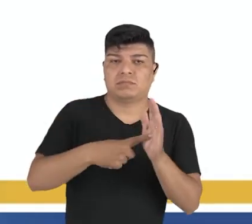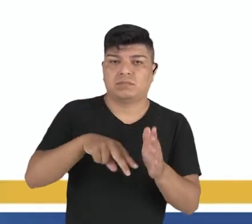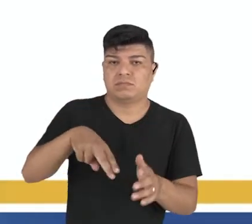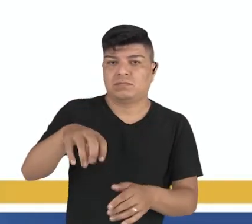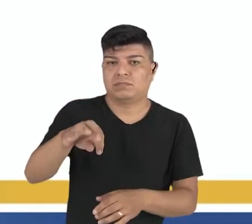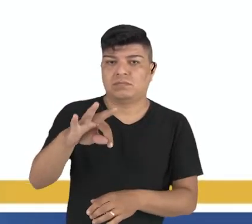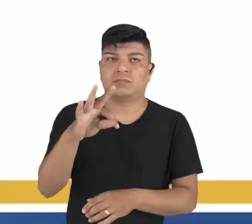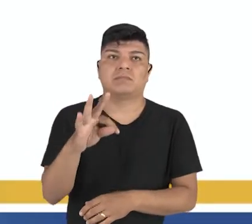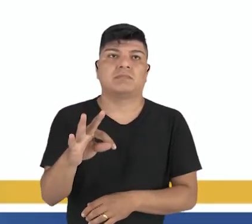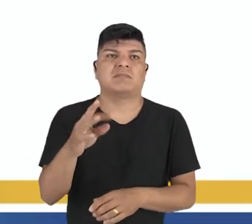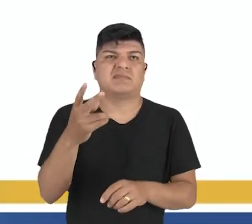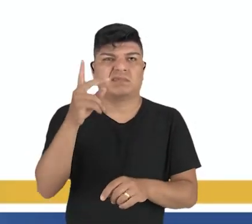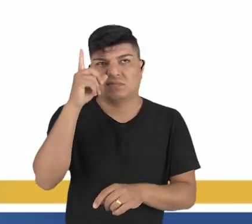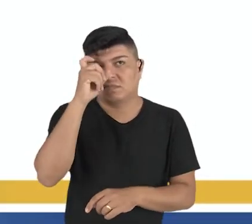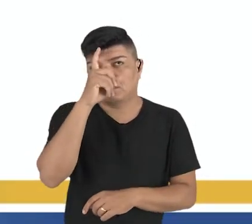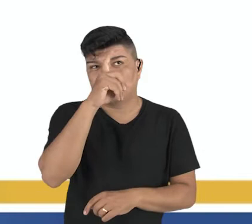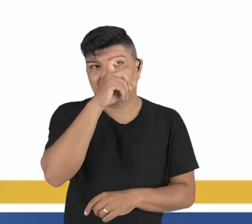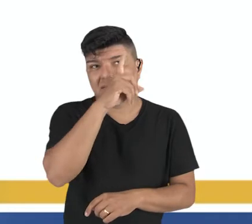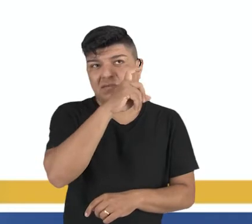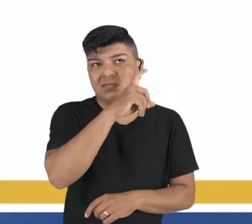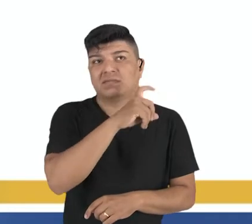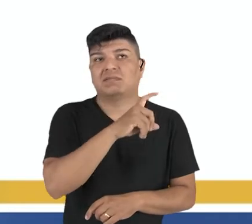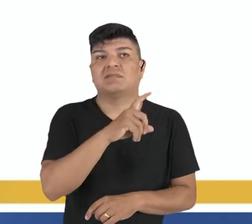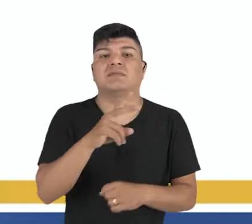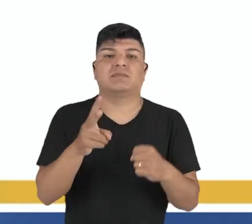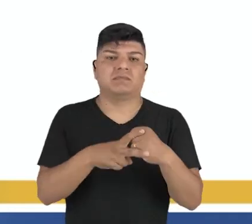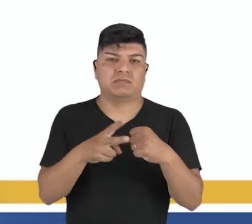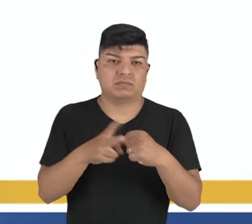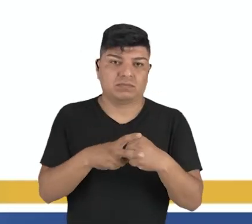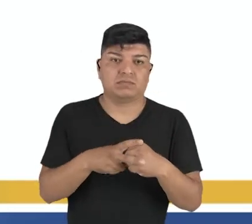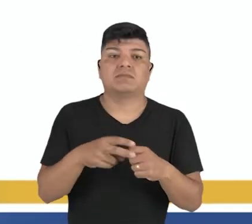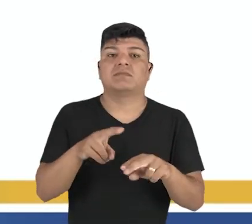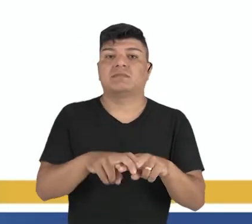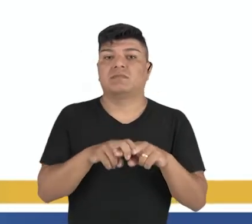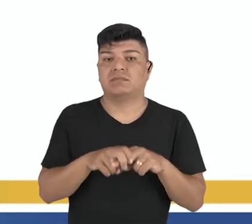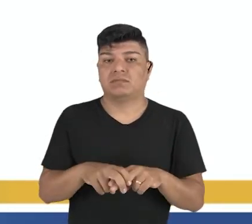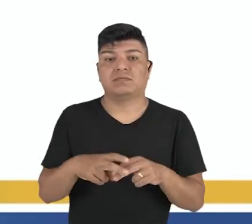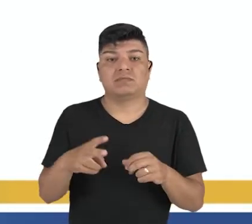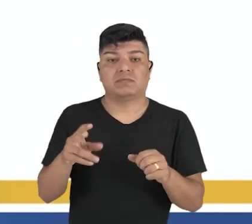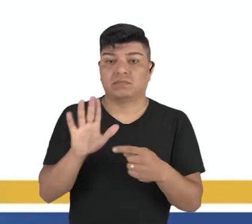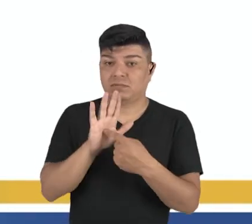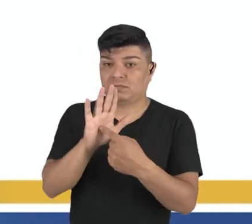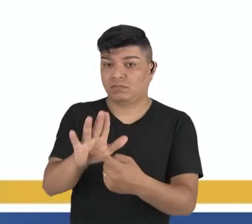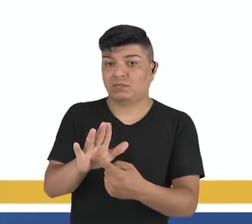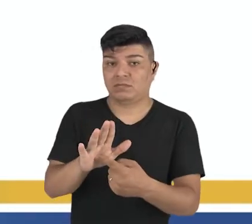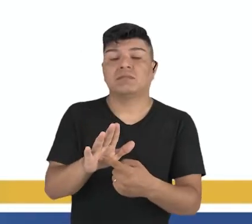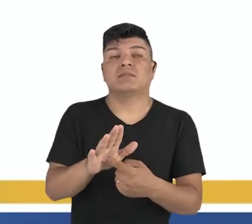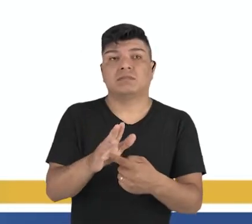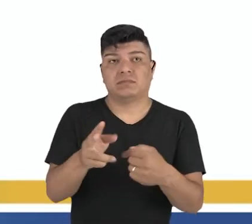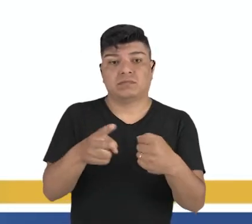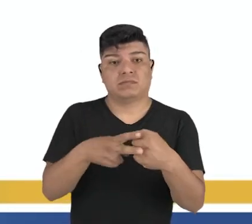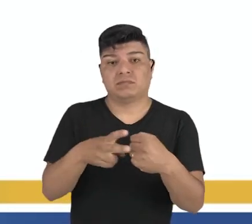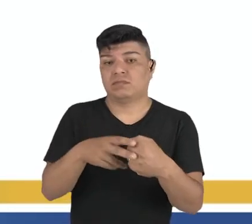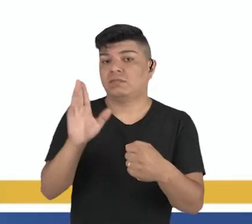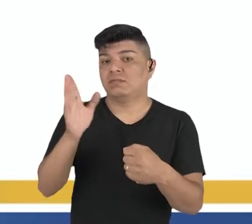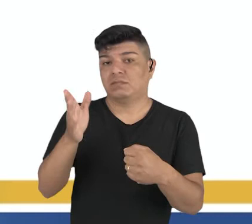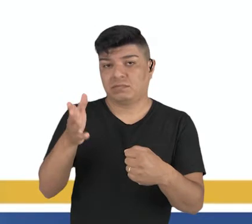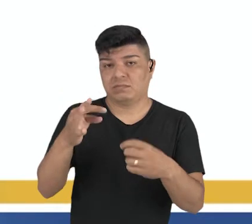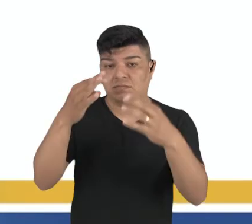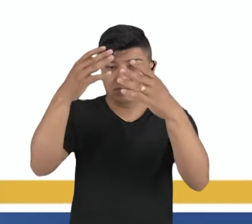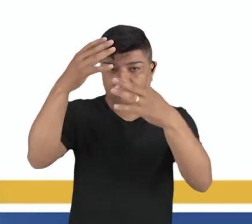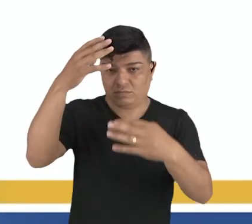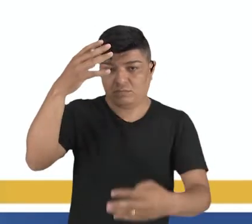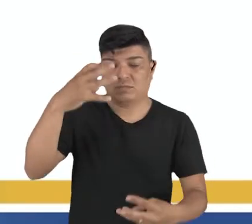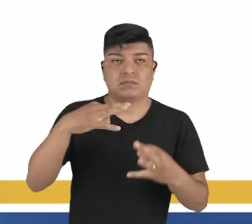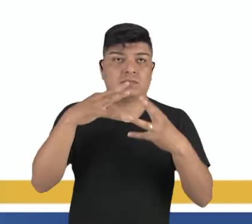conjuga-me.net. Você tem dificuldade na conjugação dos verbos? Lá você coloca um verbo e ele já traz a conjugação dos verbos, em